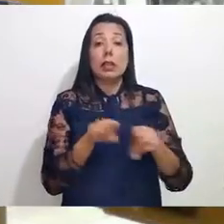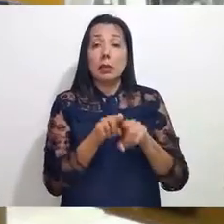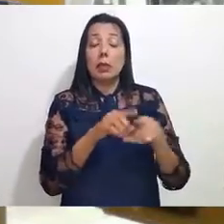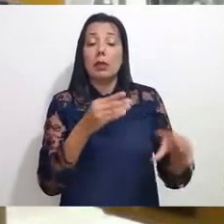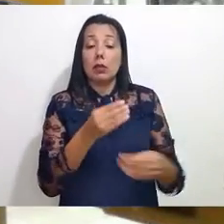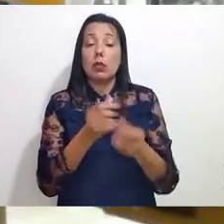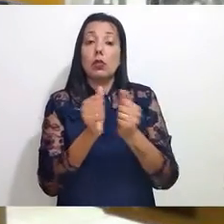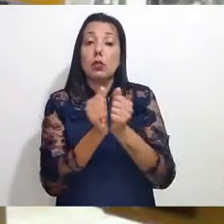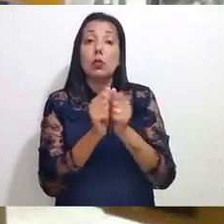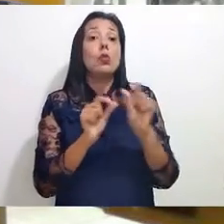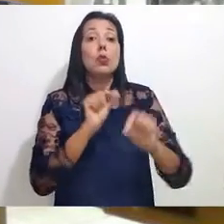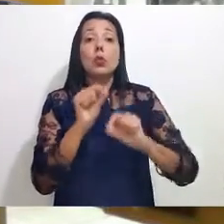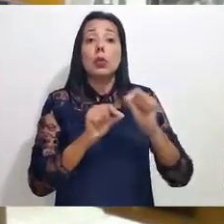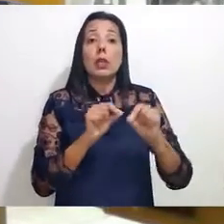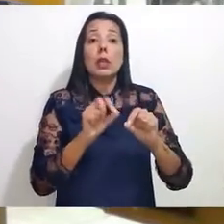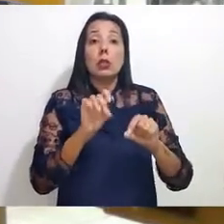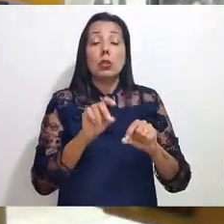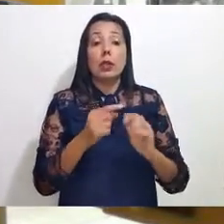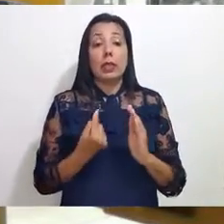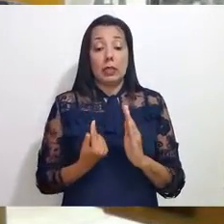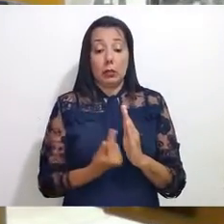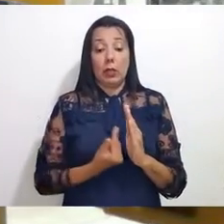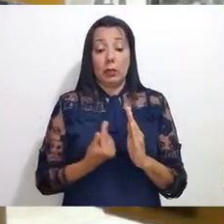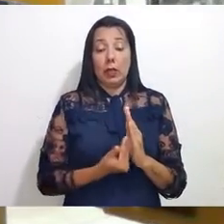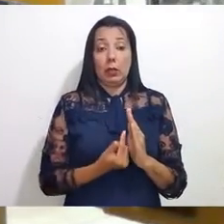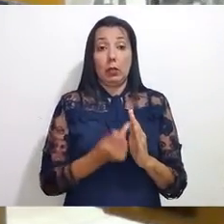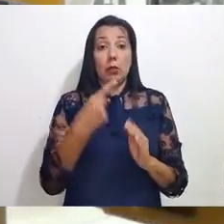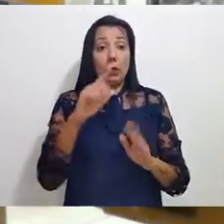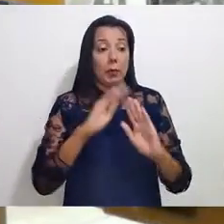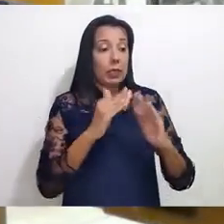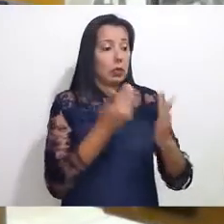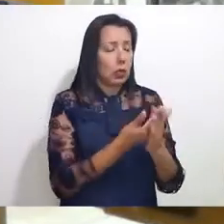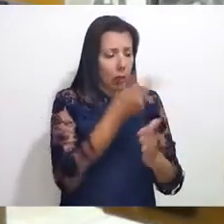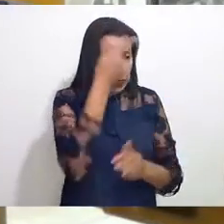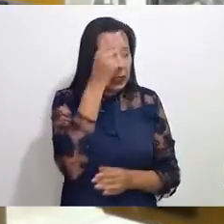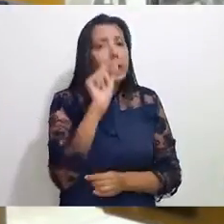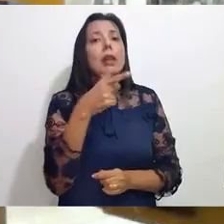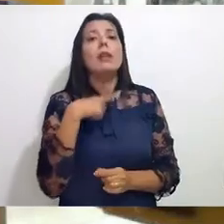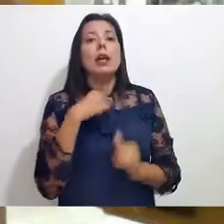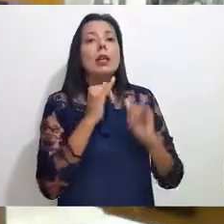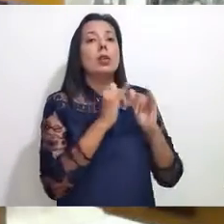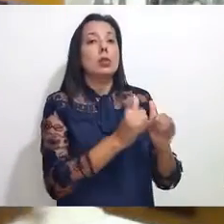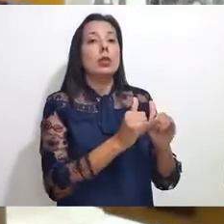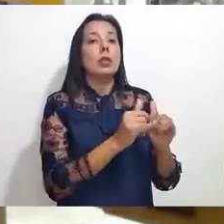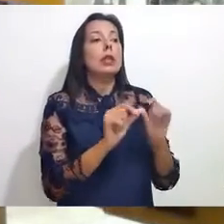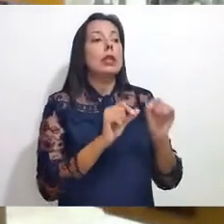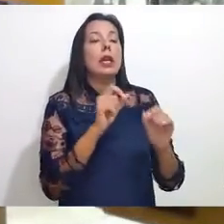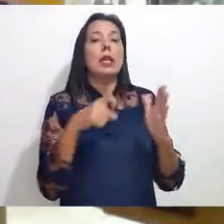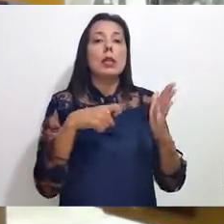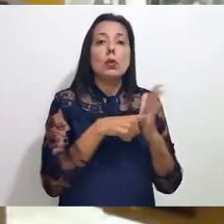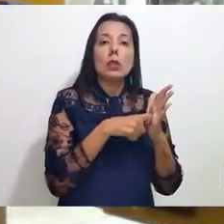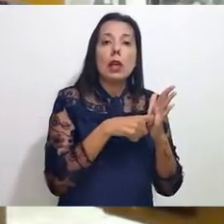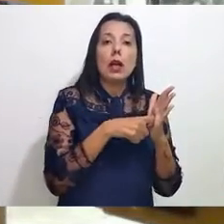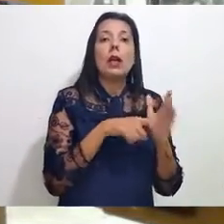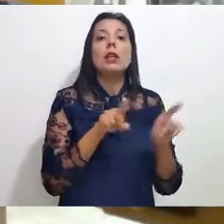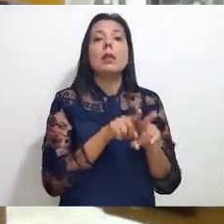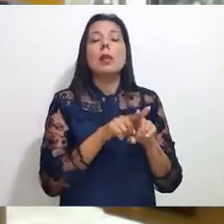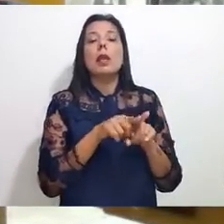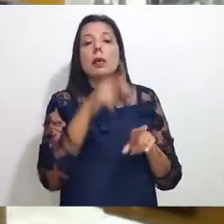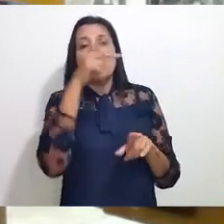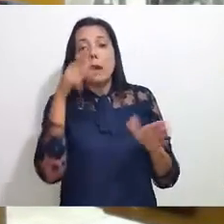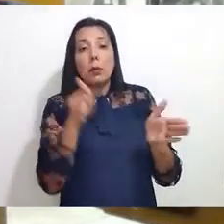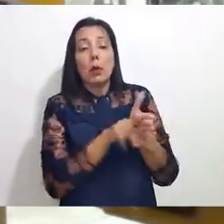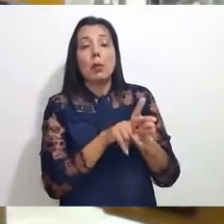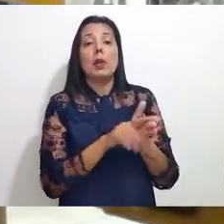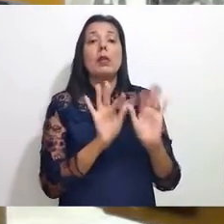está em isolamento físico, não vai para a escola, quem vai denunciar? Os vizinhos, a própria família que tenha conhecimento, porque é um crime, gente, que